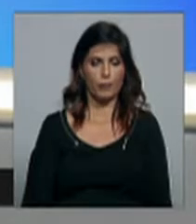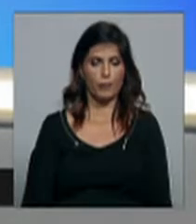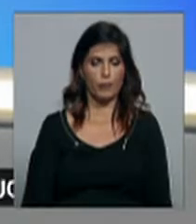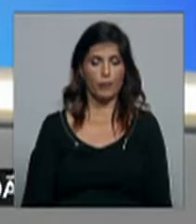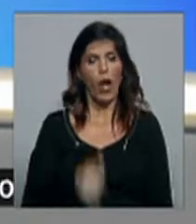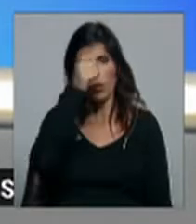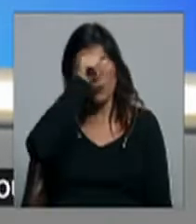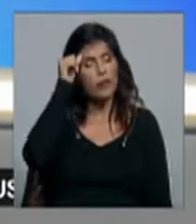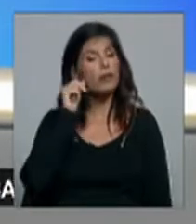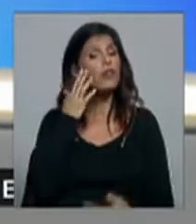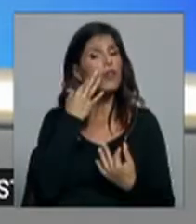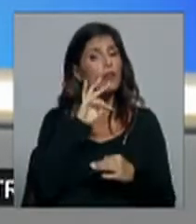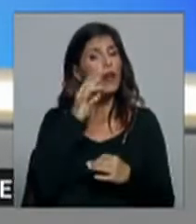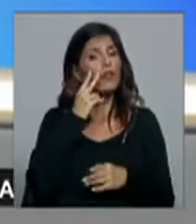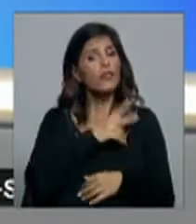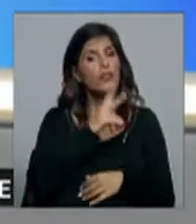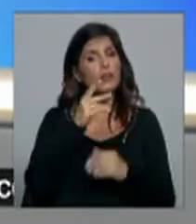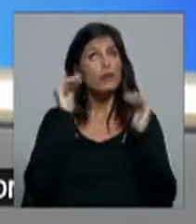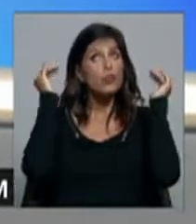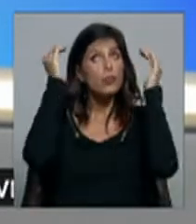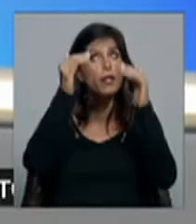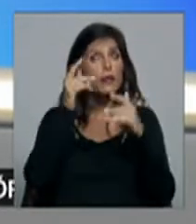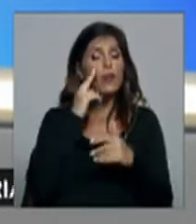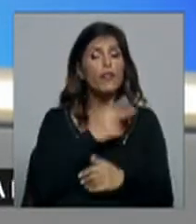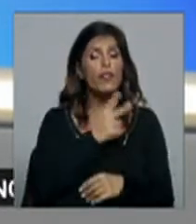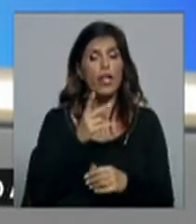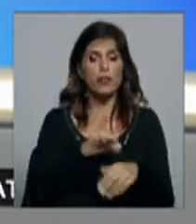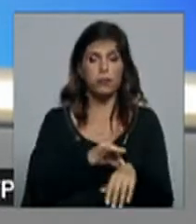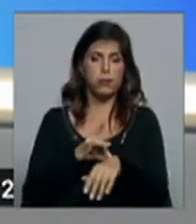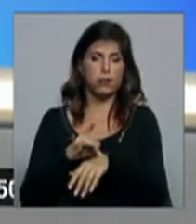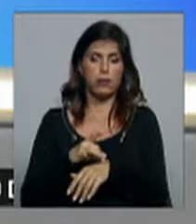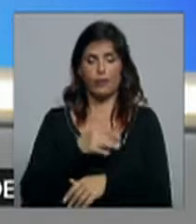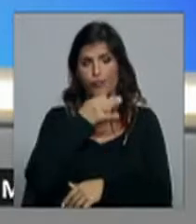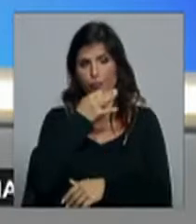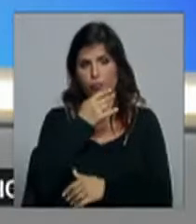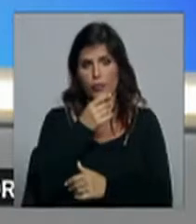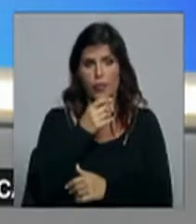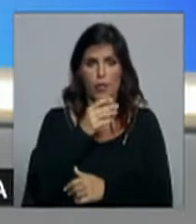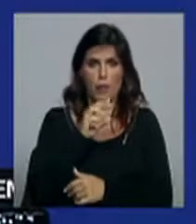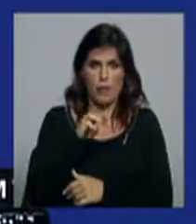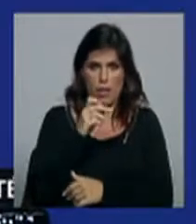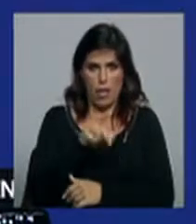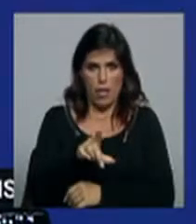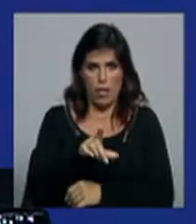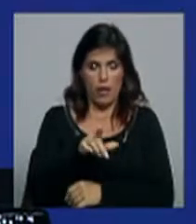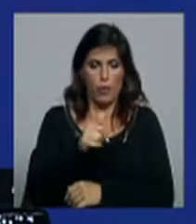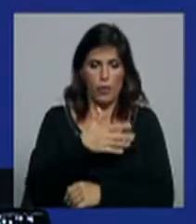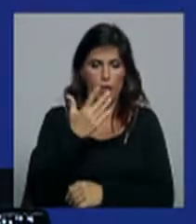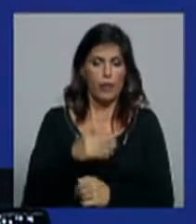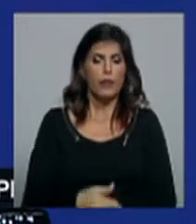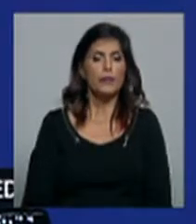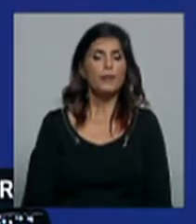Ao domingo é habitual, viajamos até ao espaço numa viagem conduzida pelo comentador da RTP, Miguel Gonçalves. Miguel, bom dia. Bom